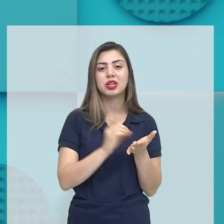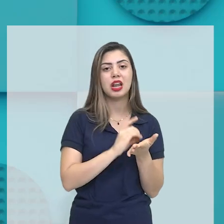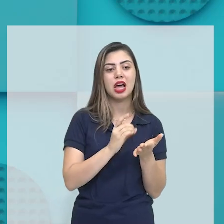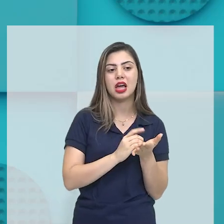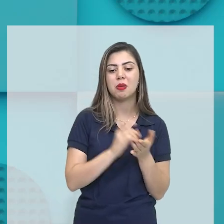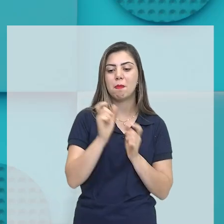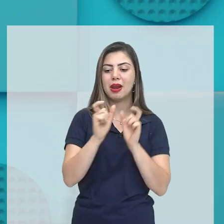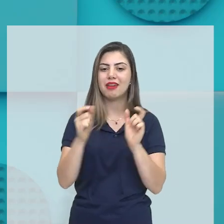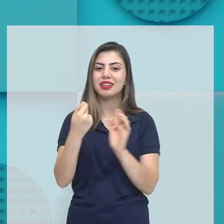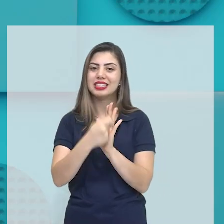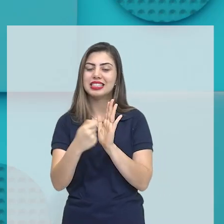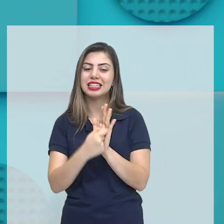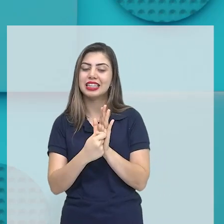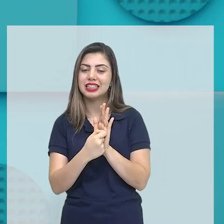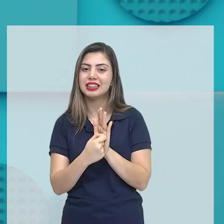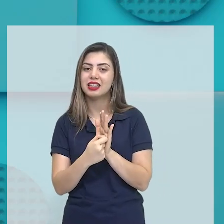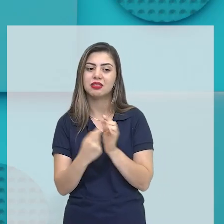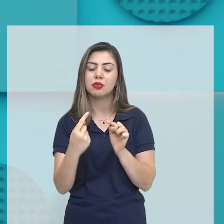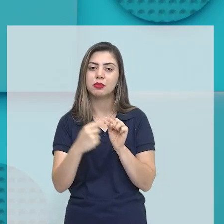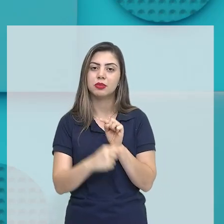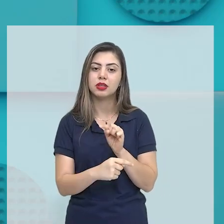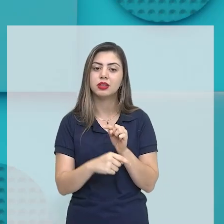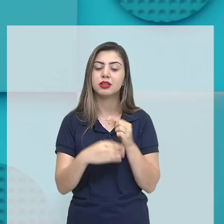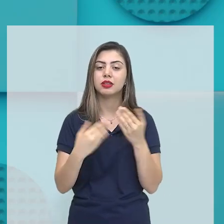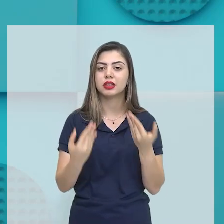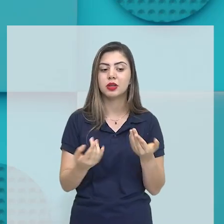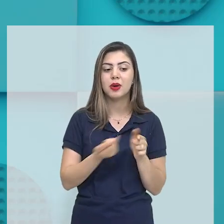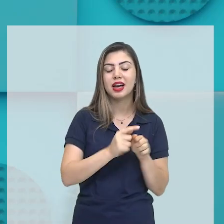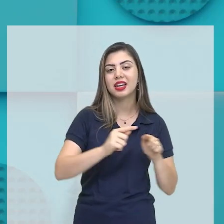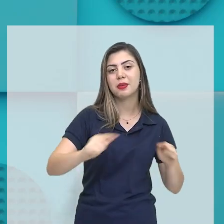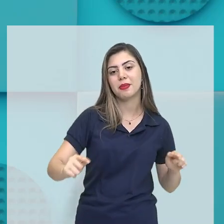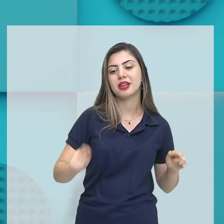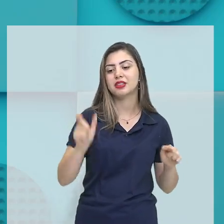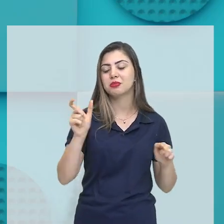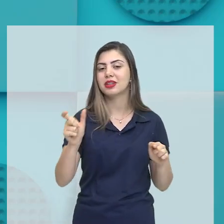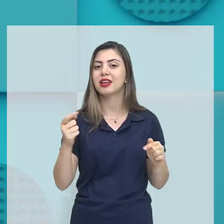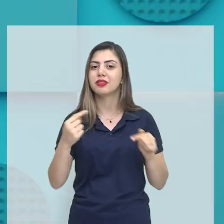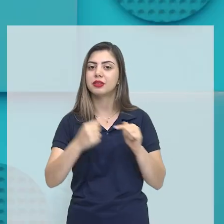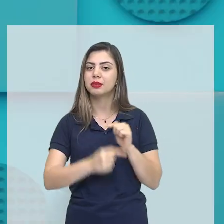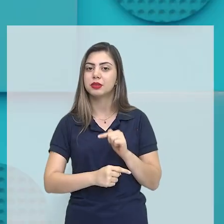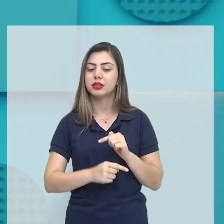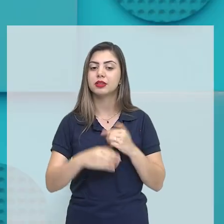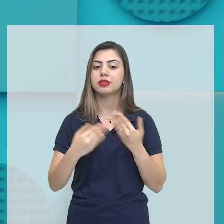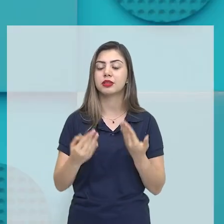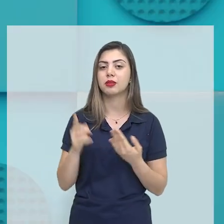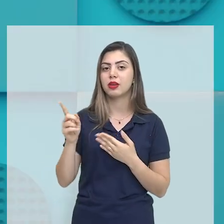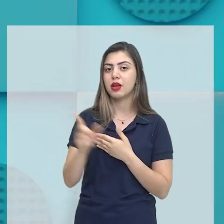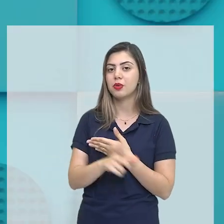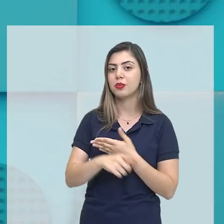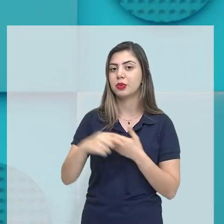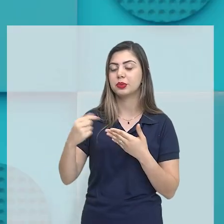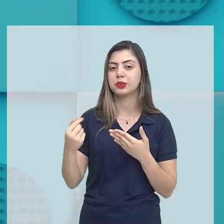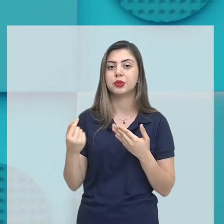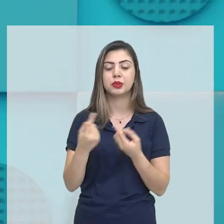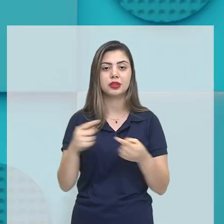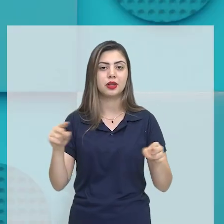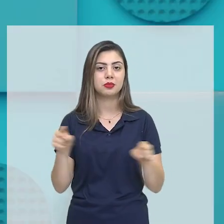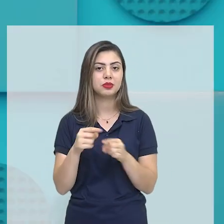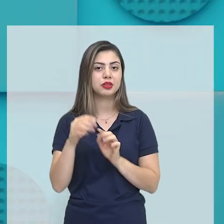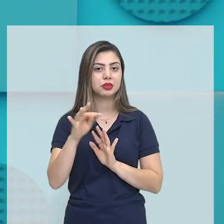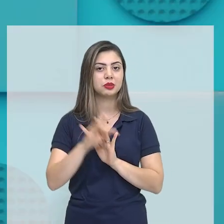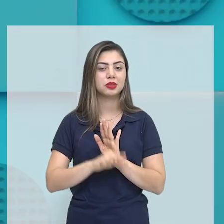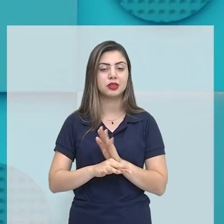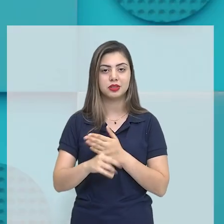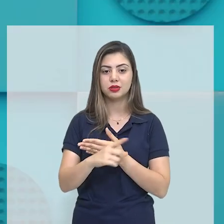elas fogem, né, à ortografia. E o autor da música, do texto, que é Luiz